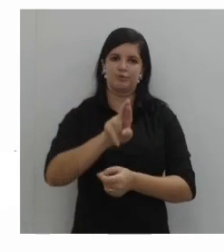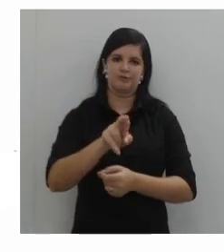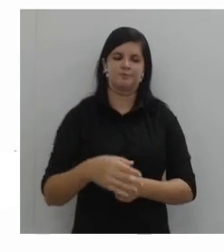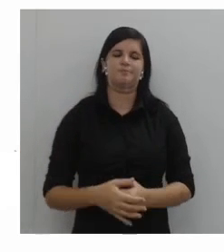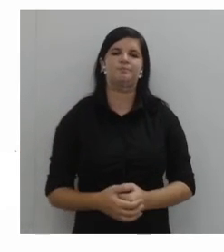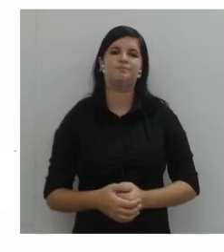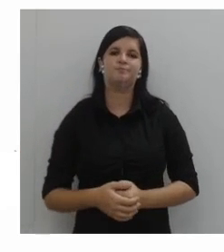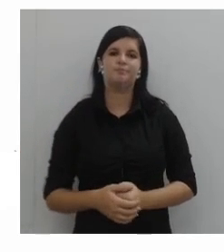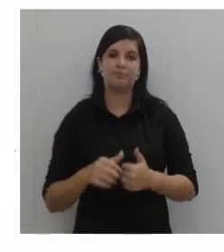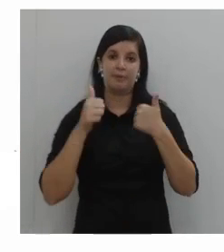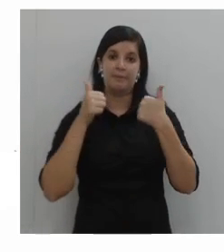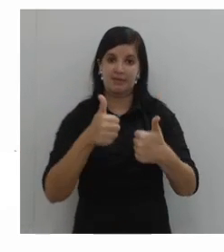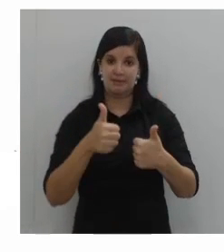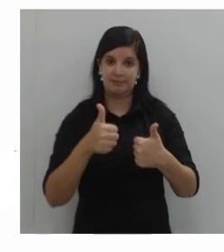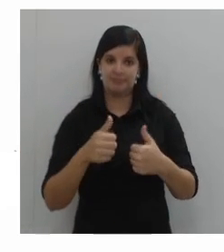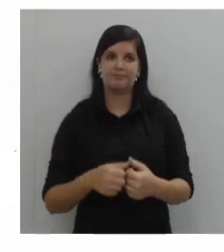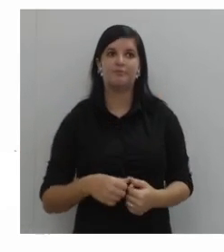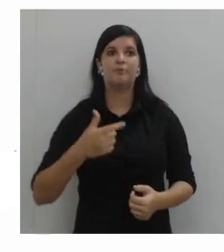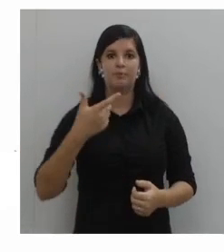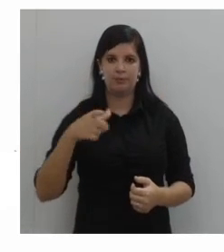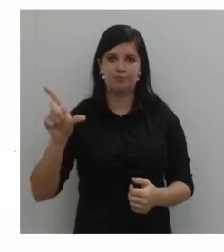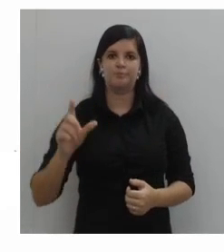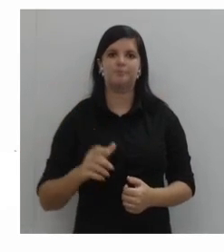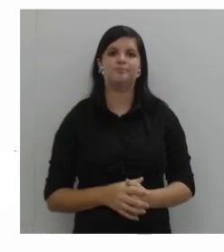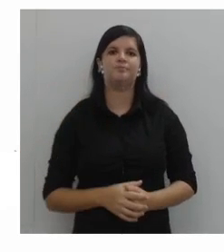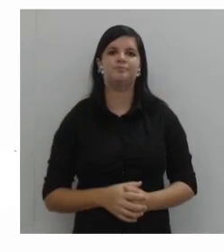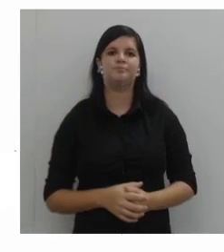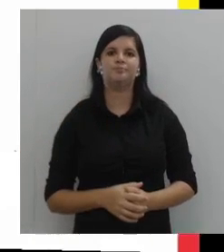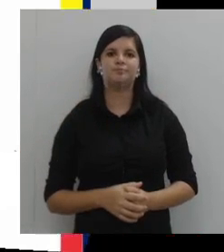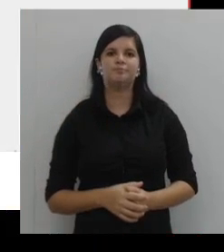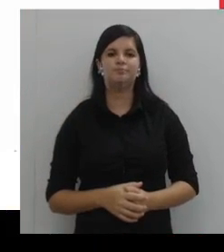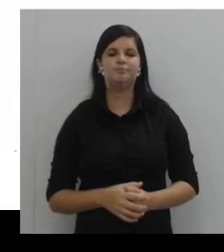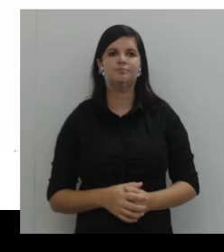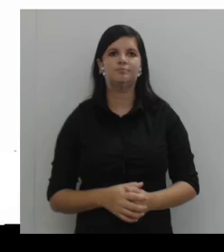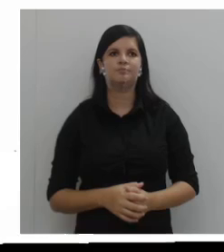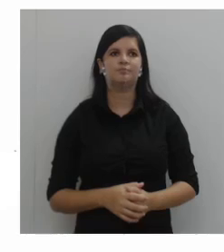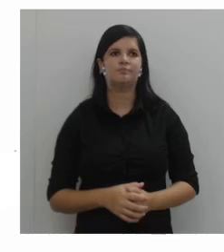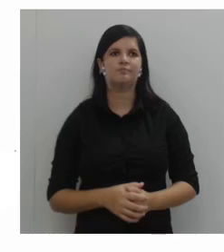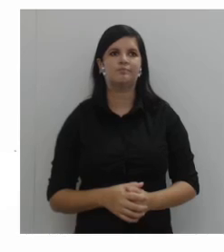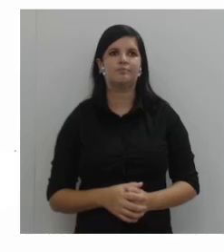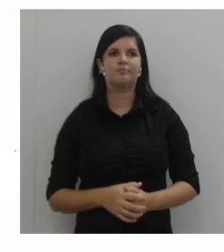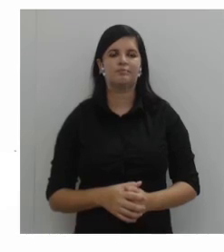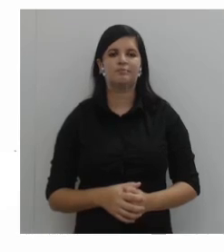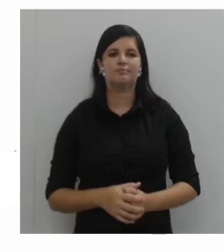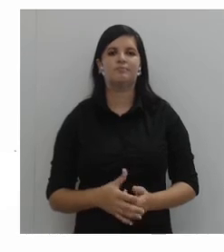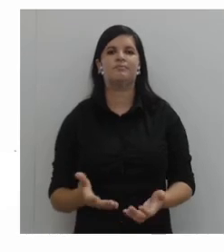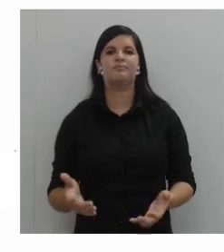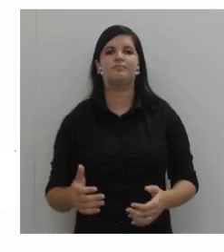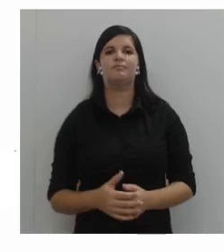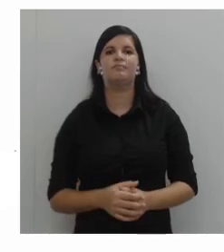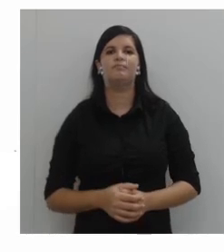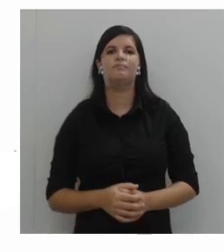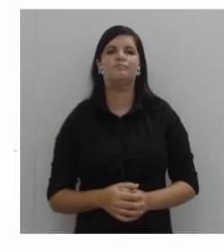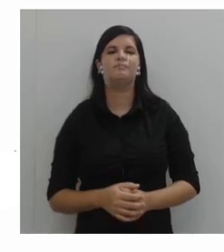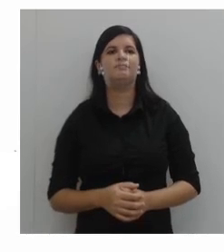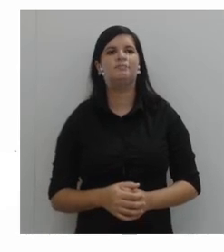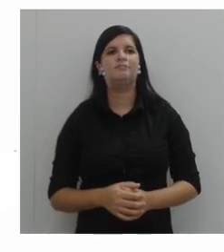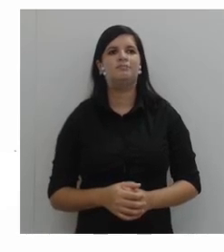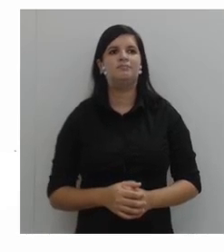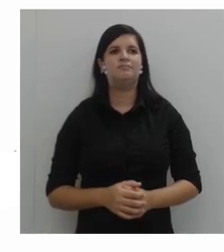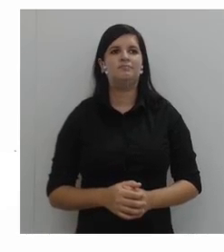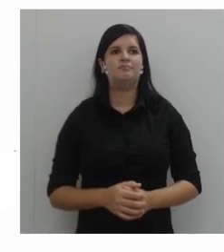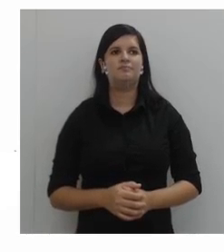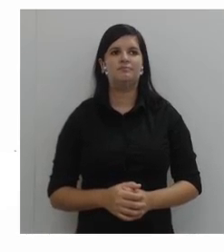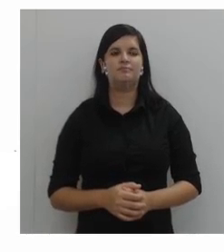questão. Beleza? Vamos para mais uma? Então aqui mais uma questãozinha para vocês.